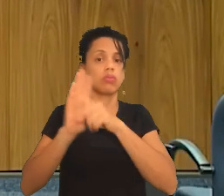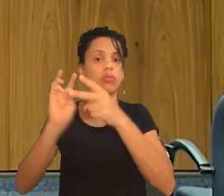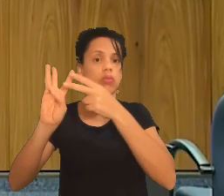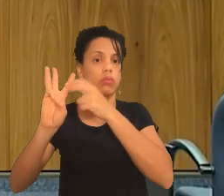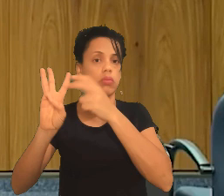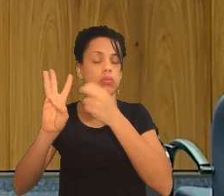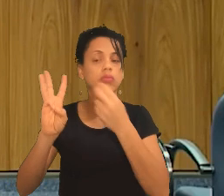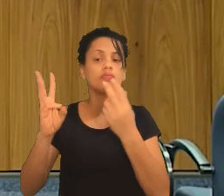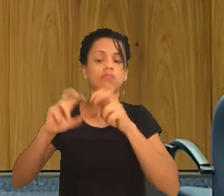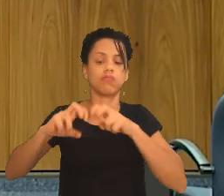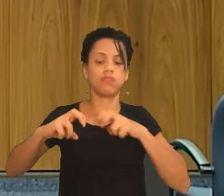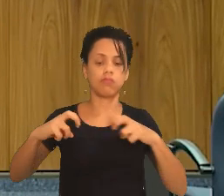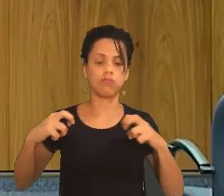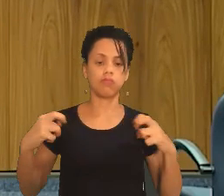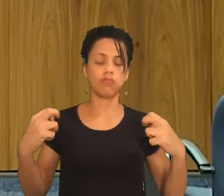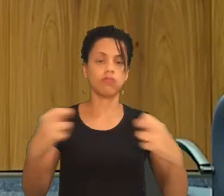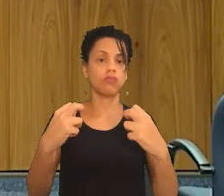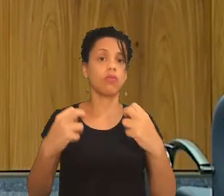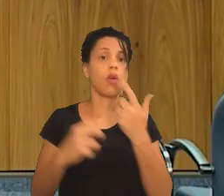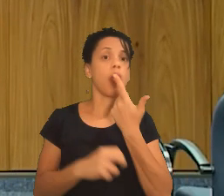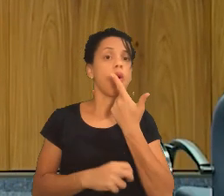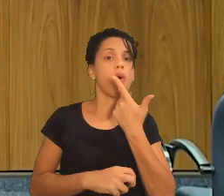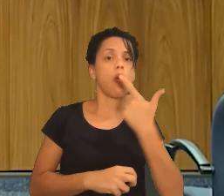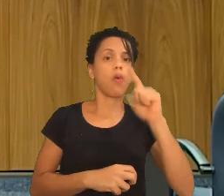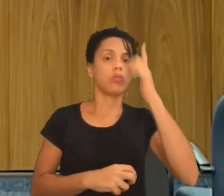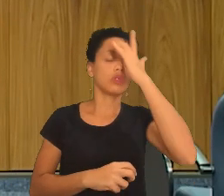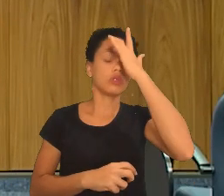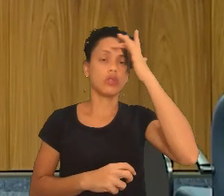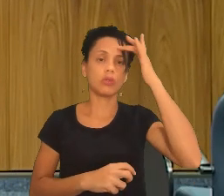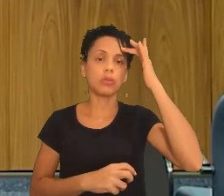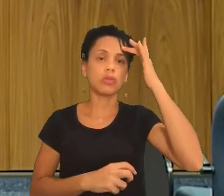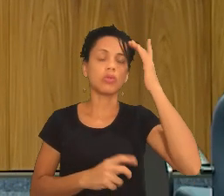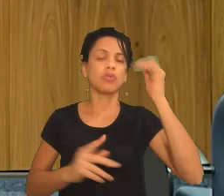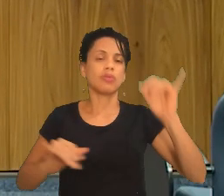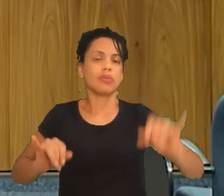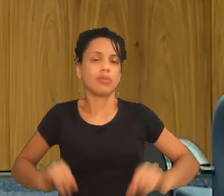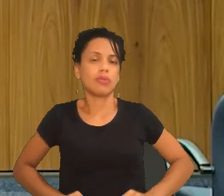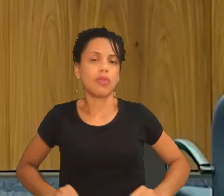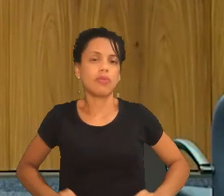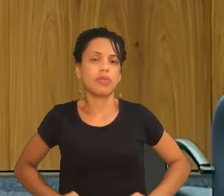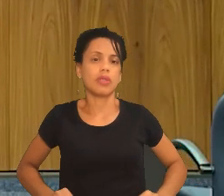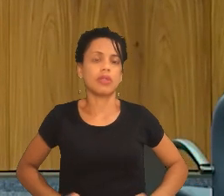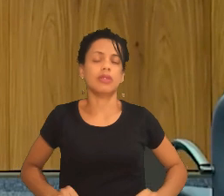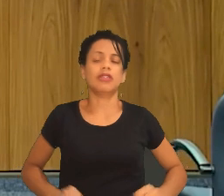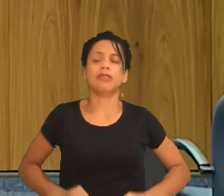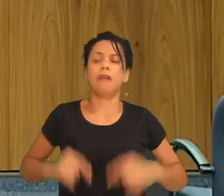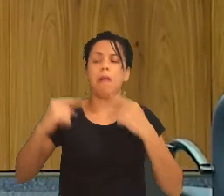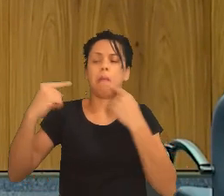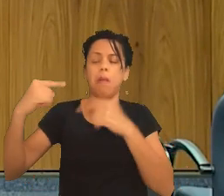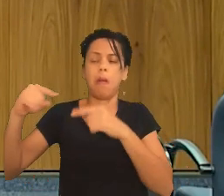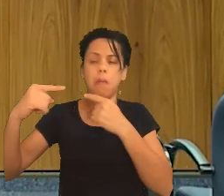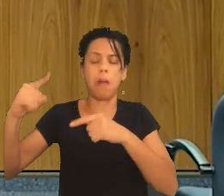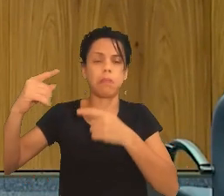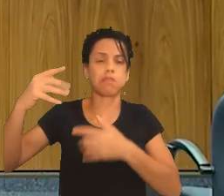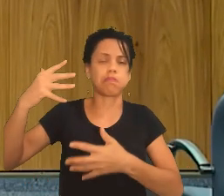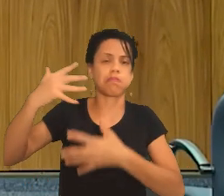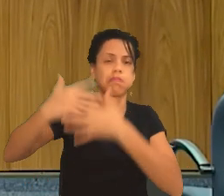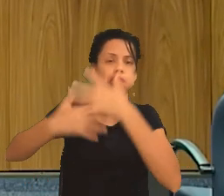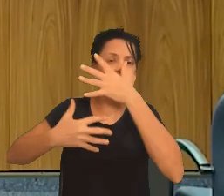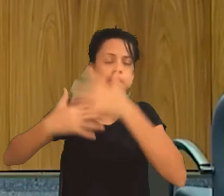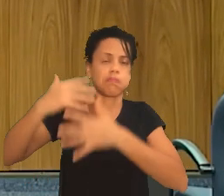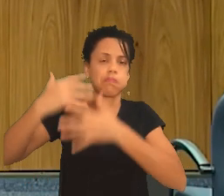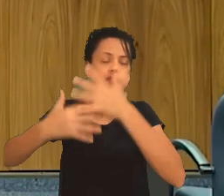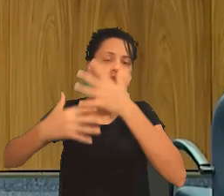e outros povos que sofreram violências semelhantes, como